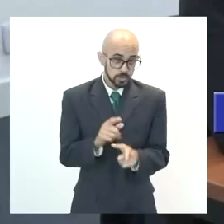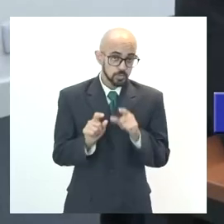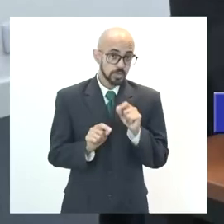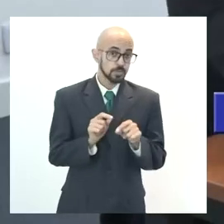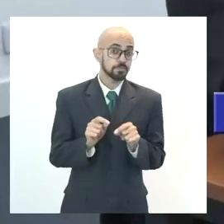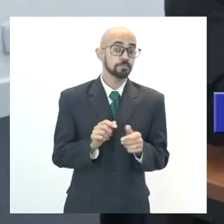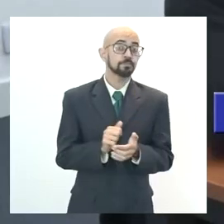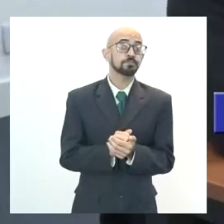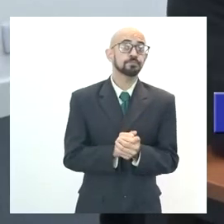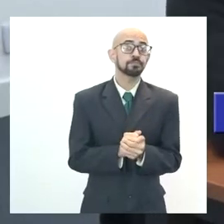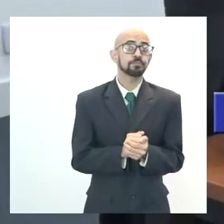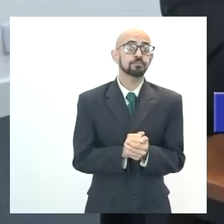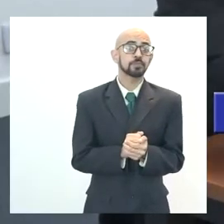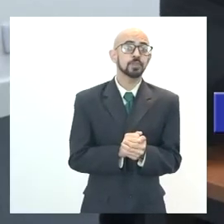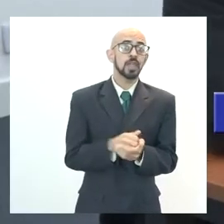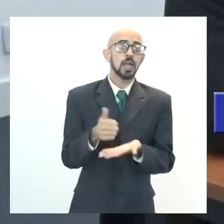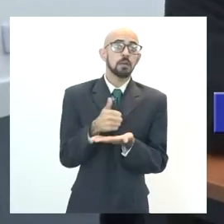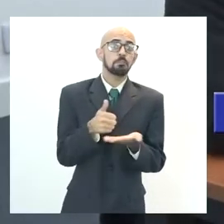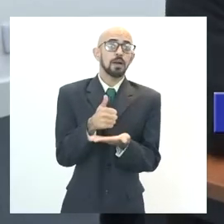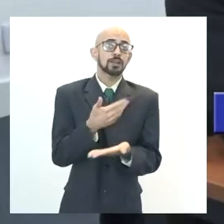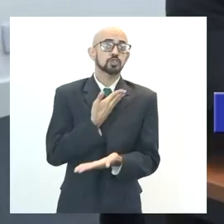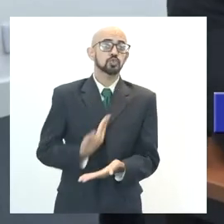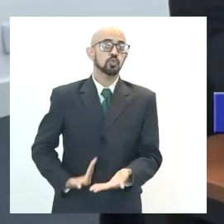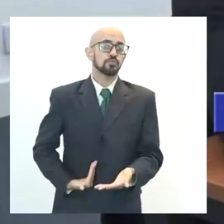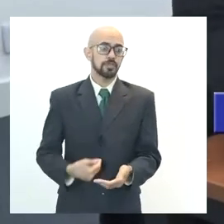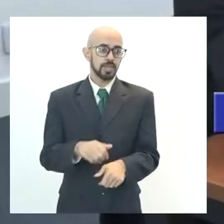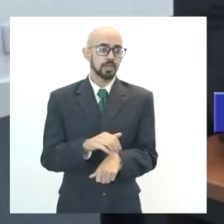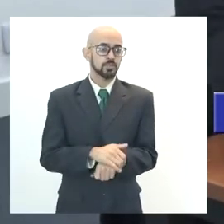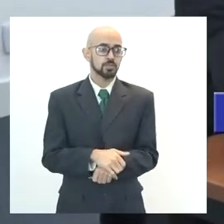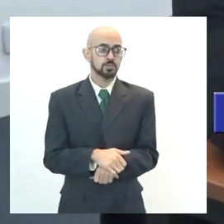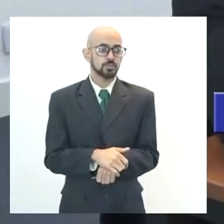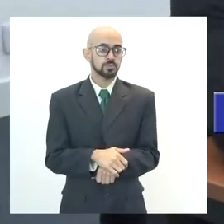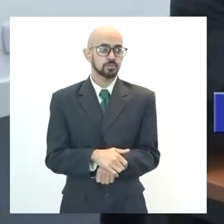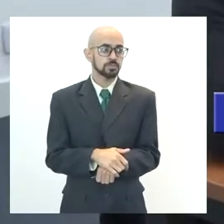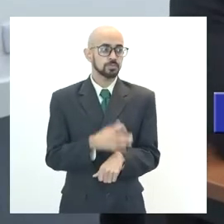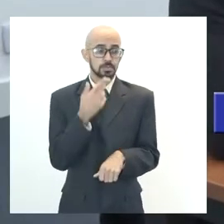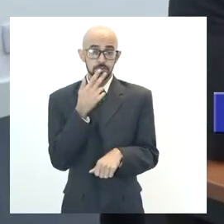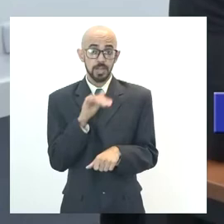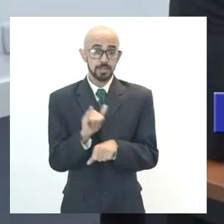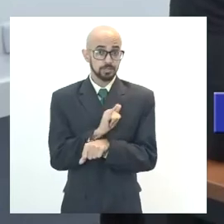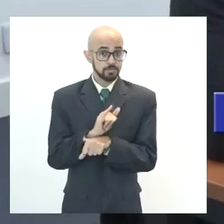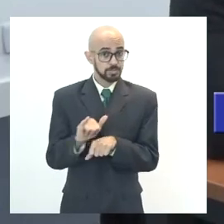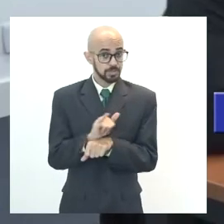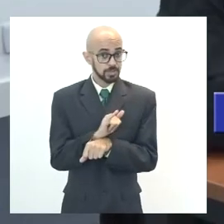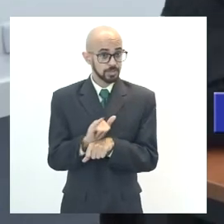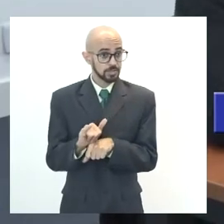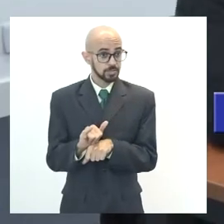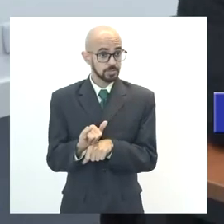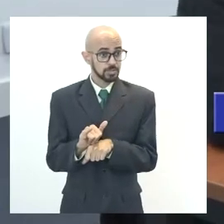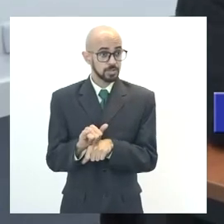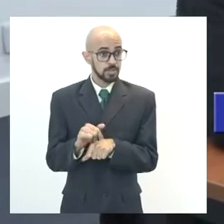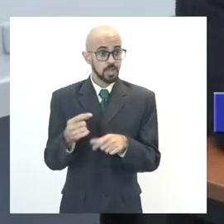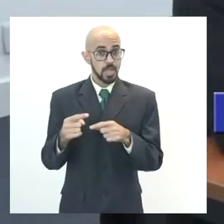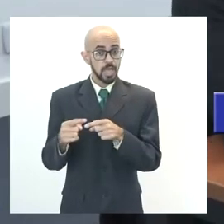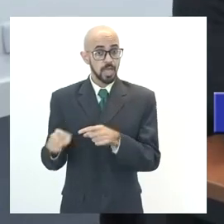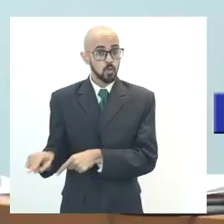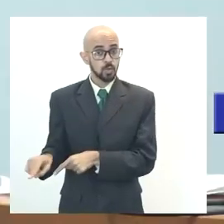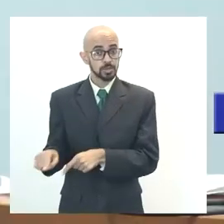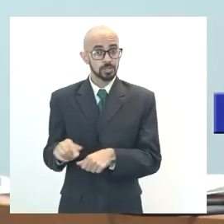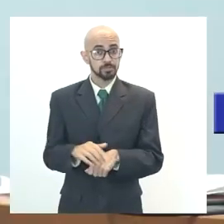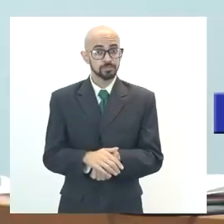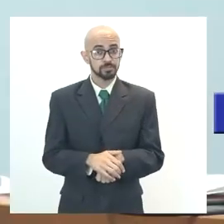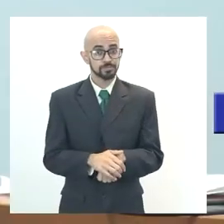aconteceu para base governista a base do governo e às vezes parece que está no jogo de carta marcada é contra isso